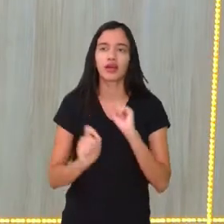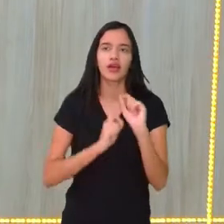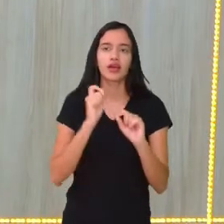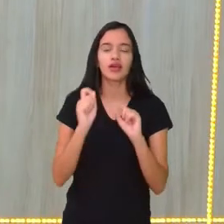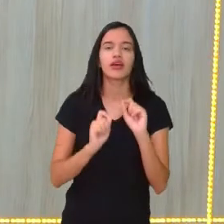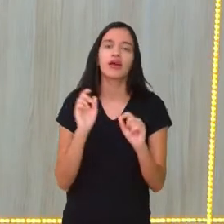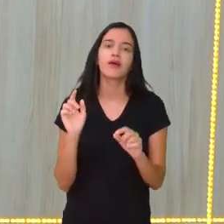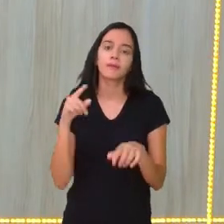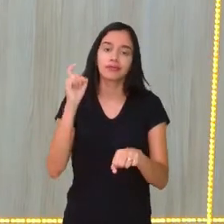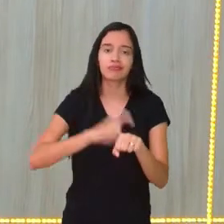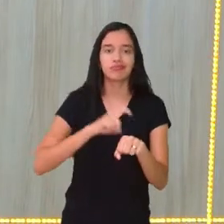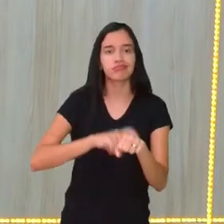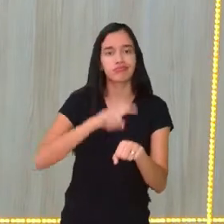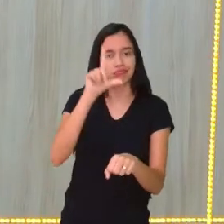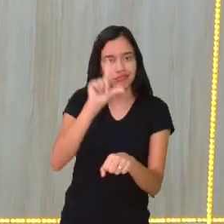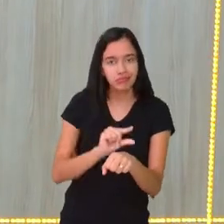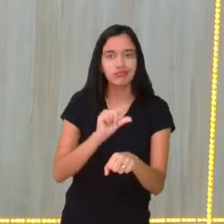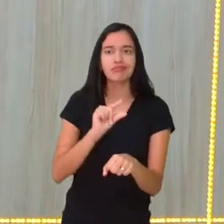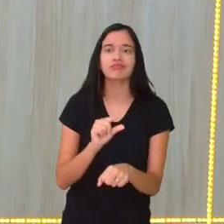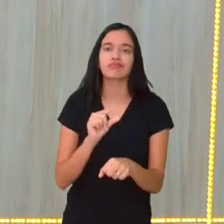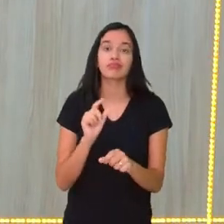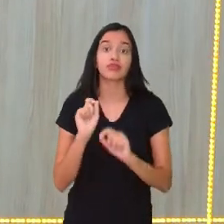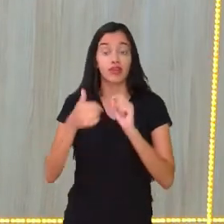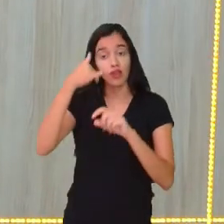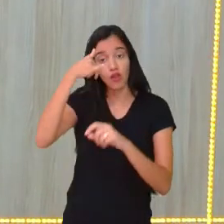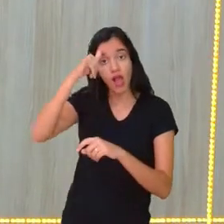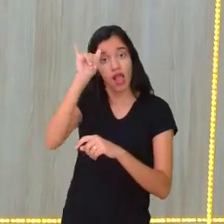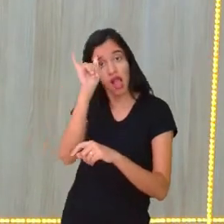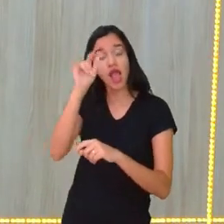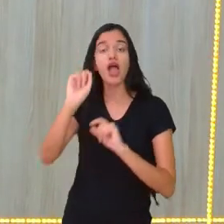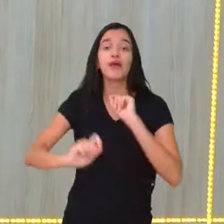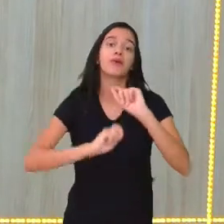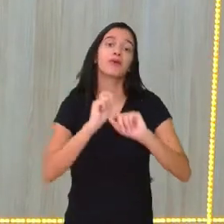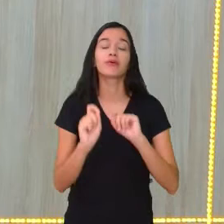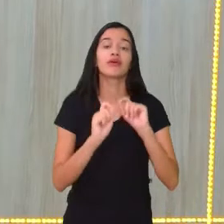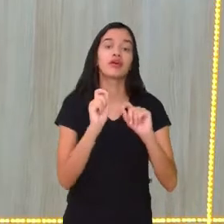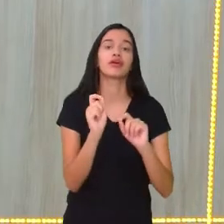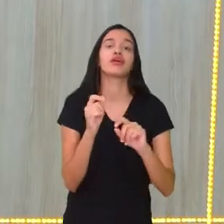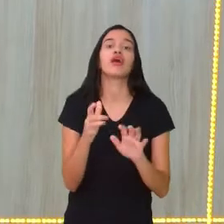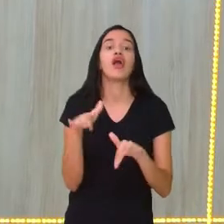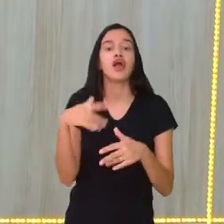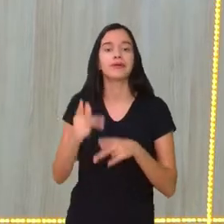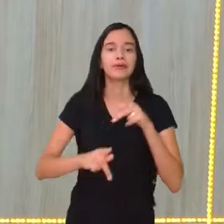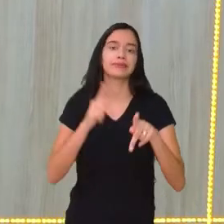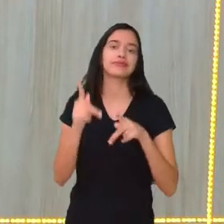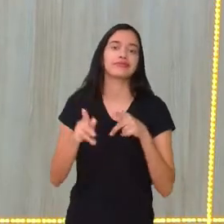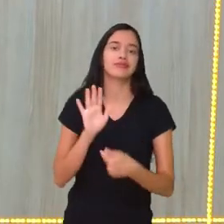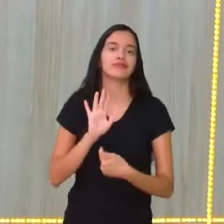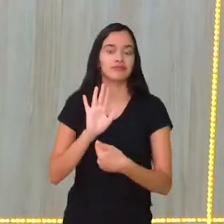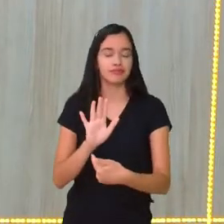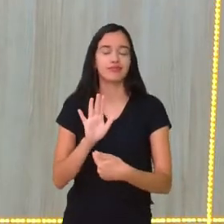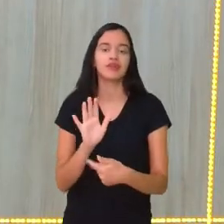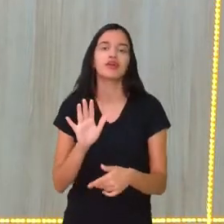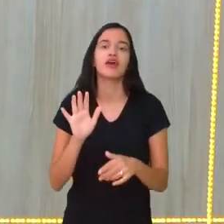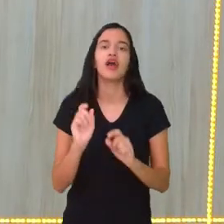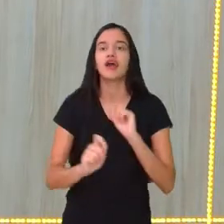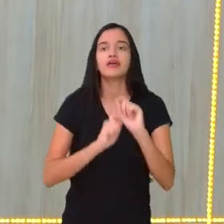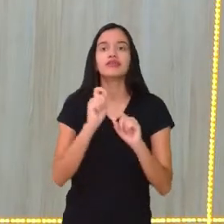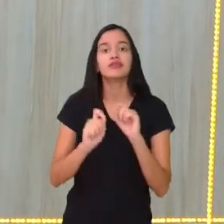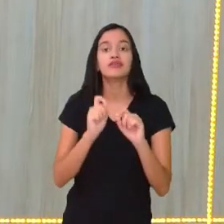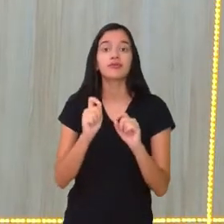Boi, mas a gente está com pouco tempo. Bumba Meu Boi é uma representação popular de um alto, né? São Exato.